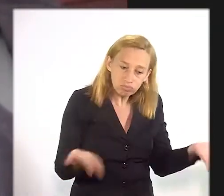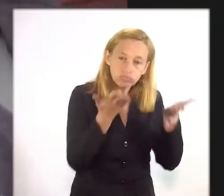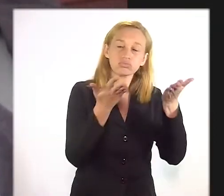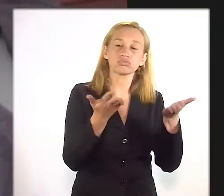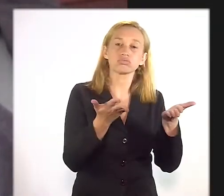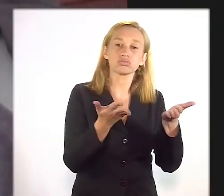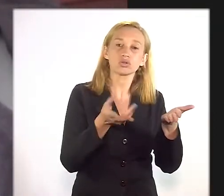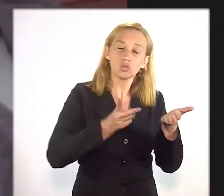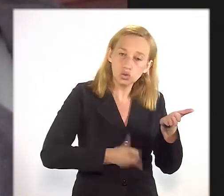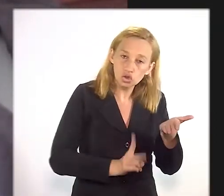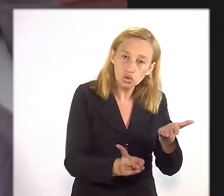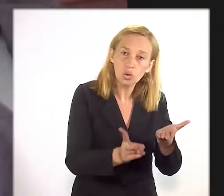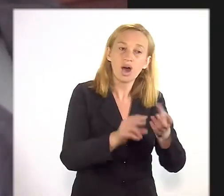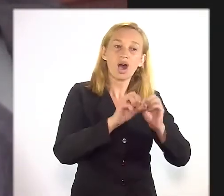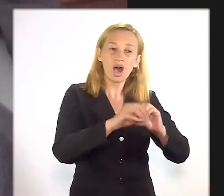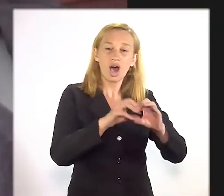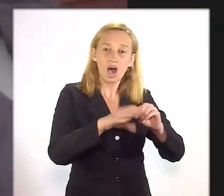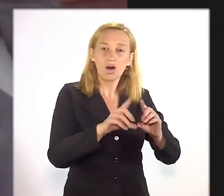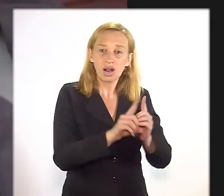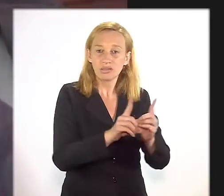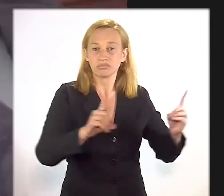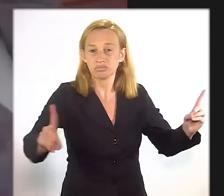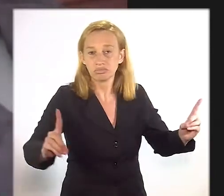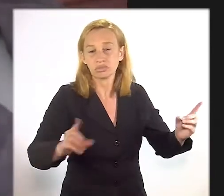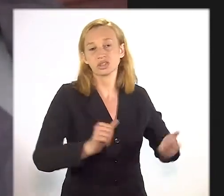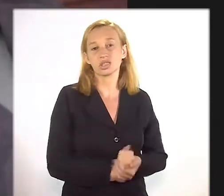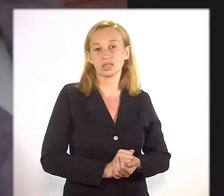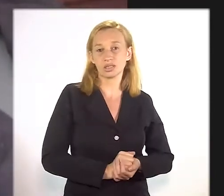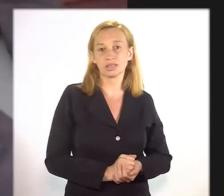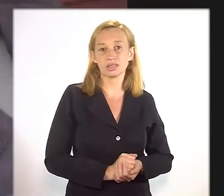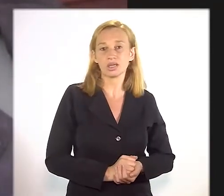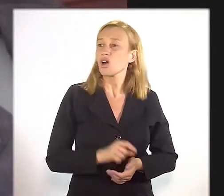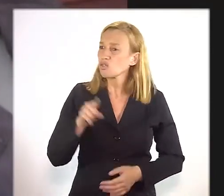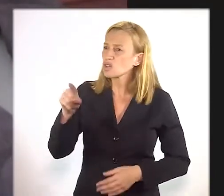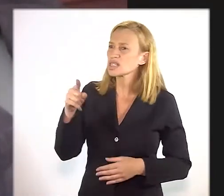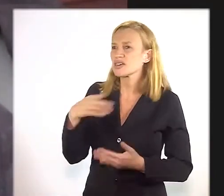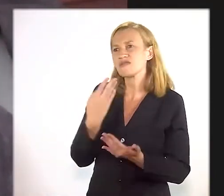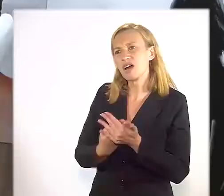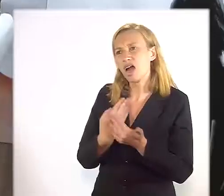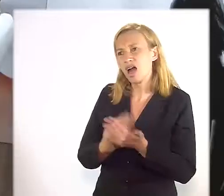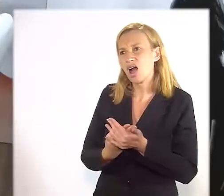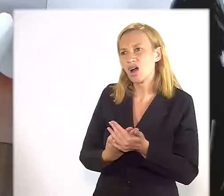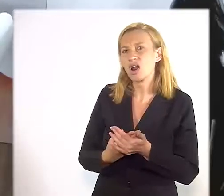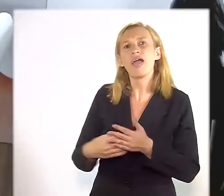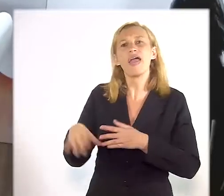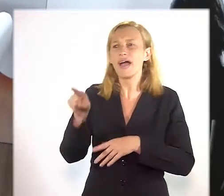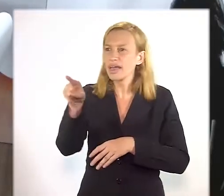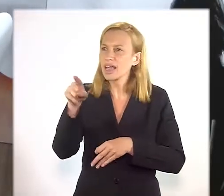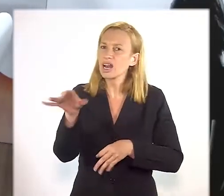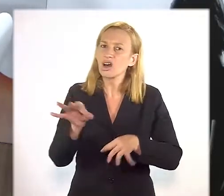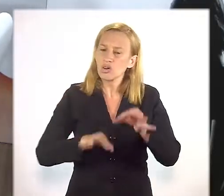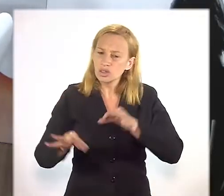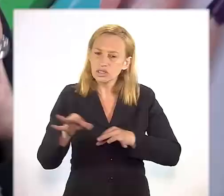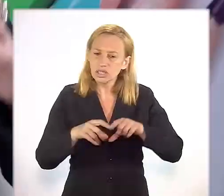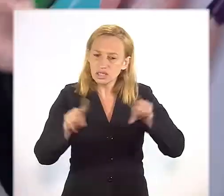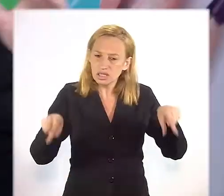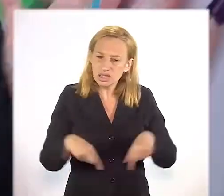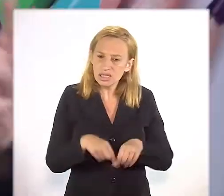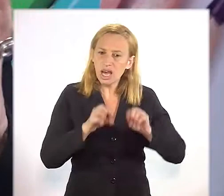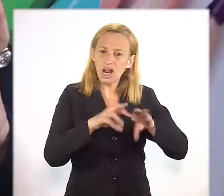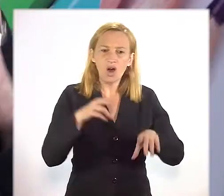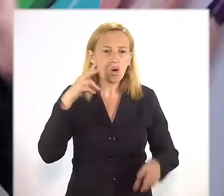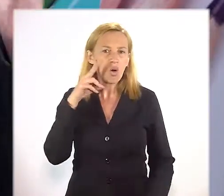maneira de manter a aula, de manter a turma, de manter... Percebes? Quando você fala aula, você fala é aquela organização